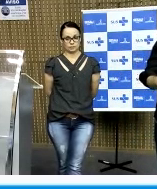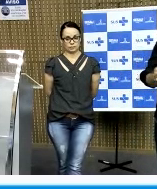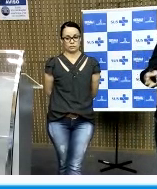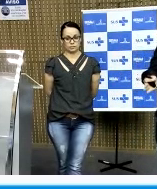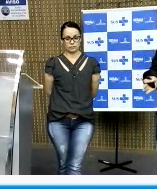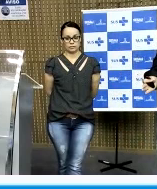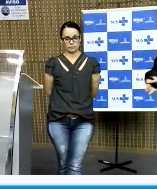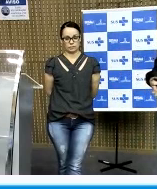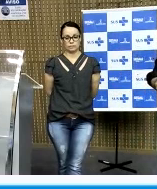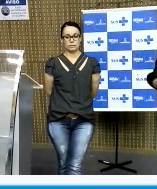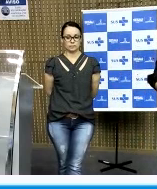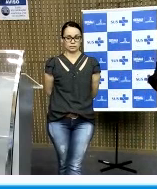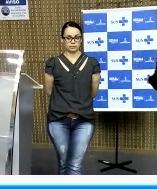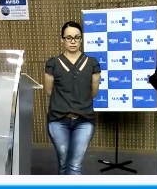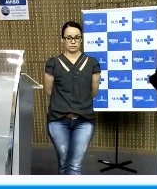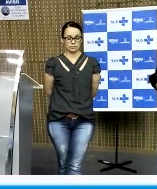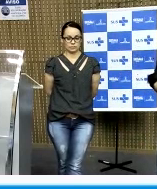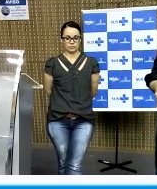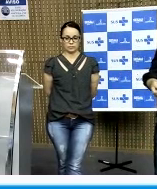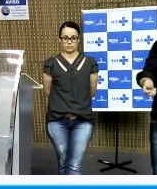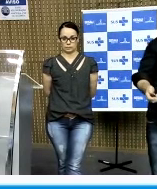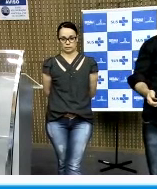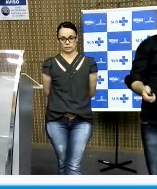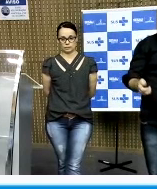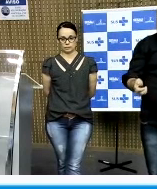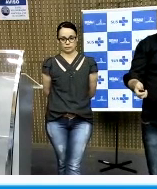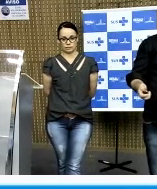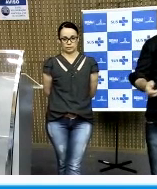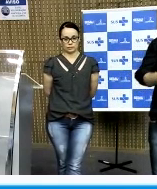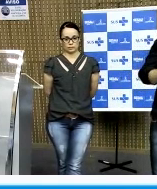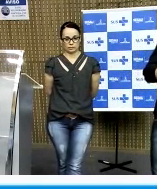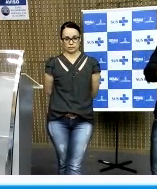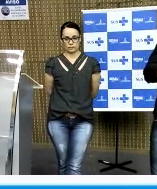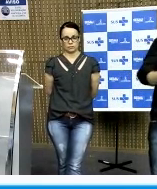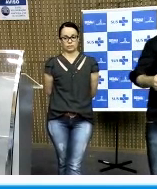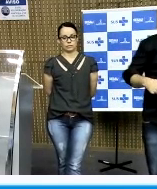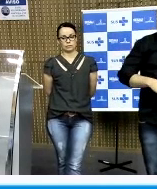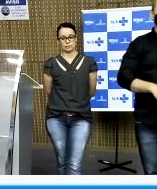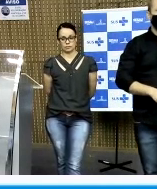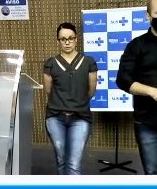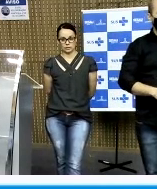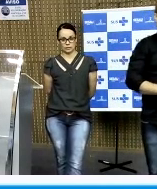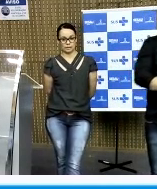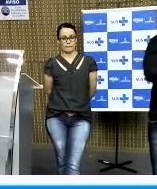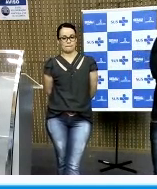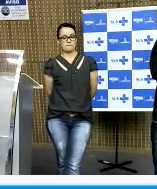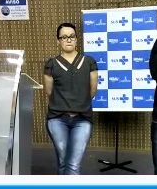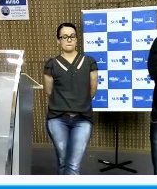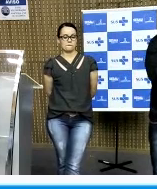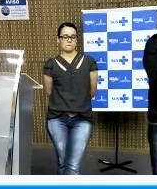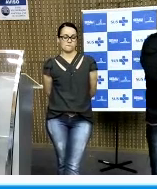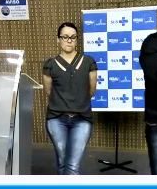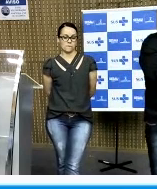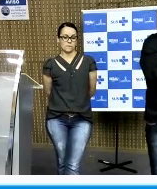tá? Então, assim, o nosso número é zerado em relação a essas visitas. A saúde bucal, o serviço de odontologia, apesar das